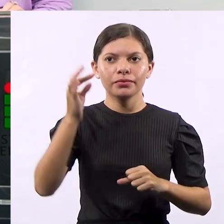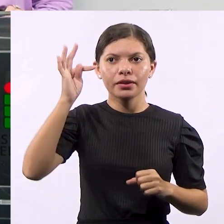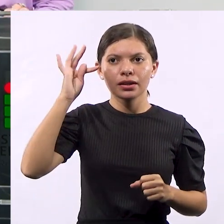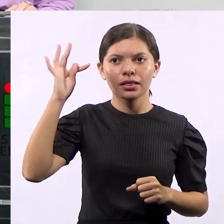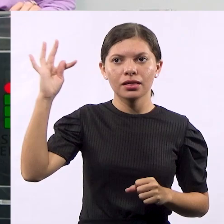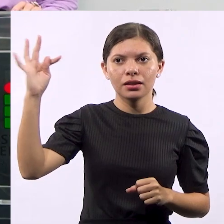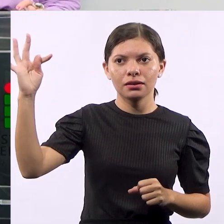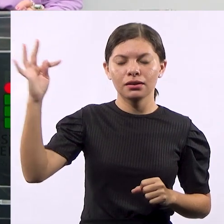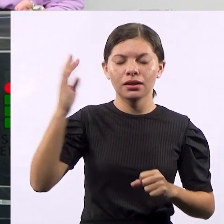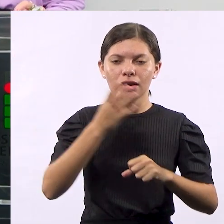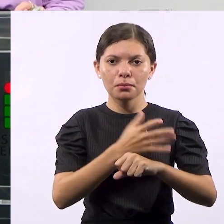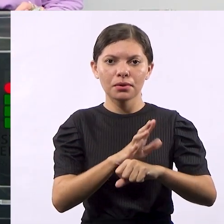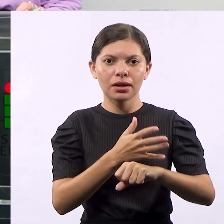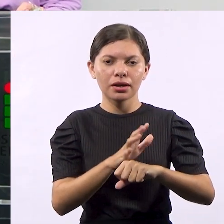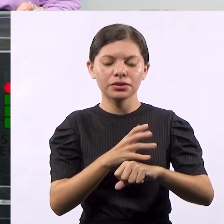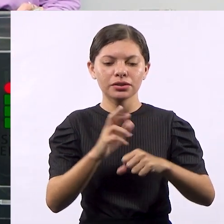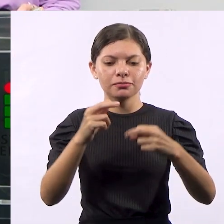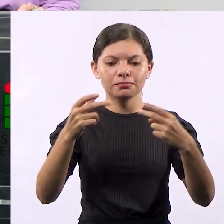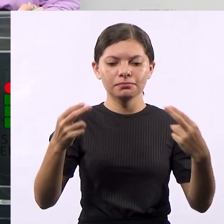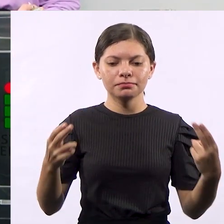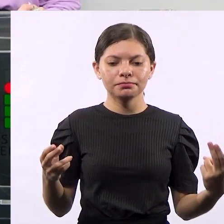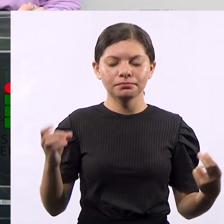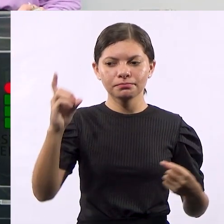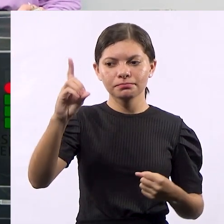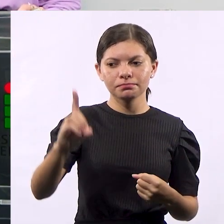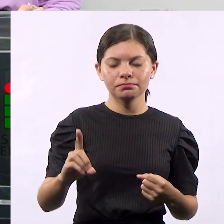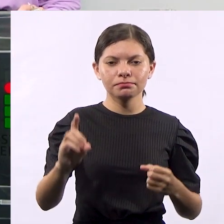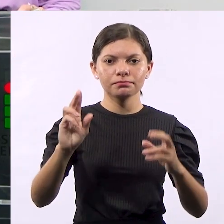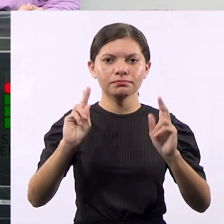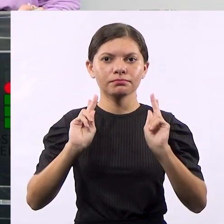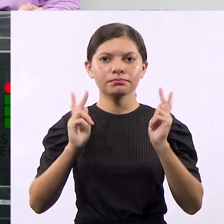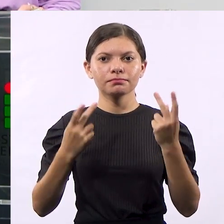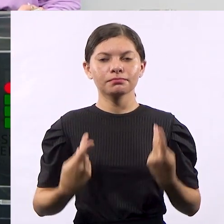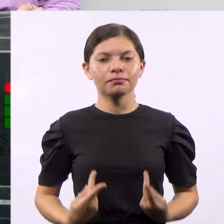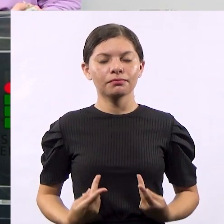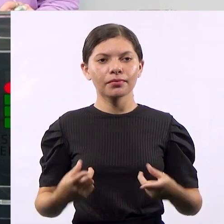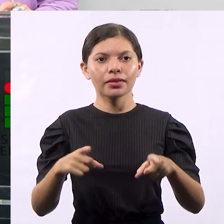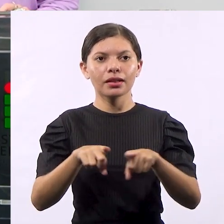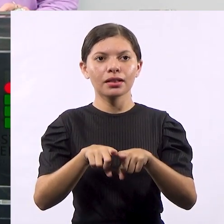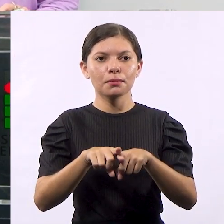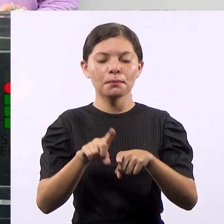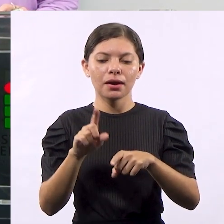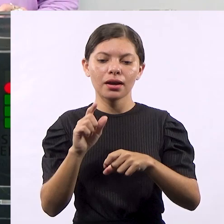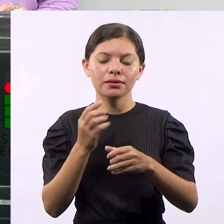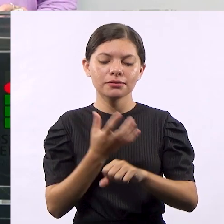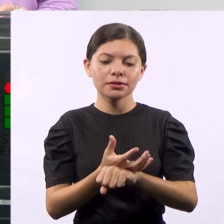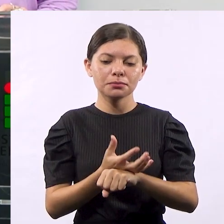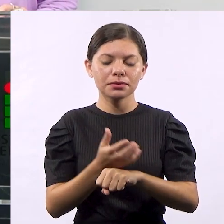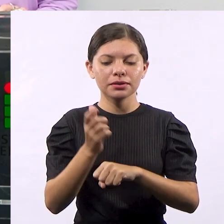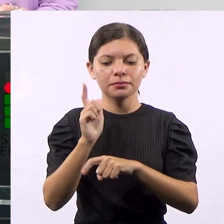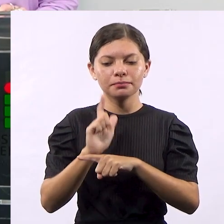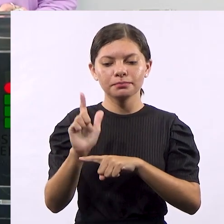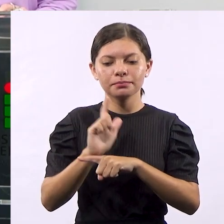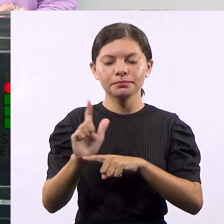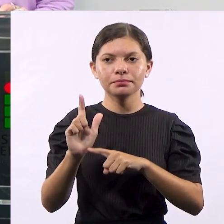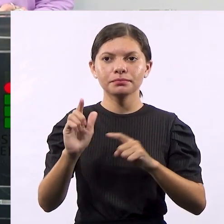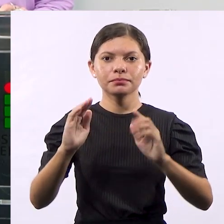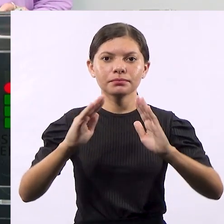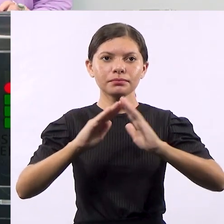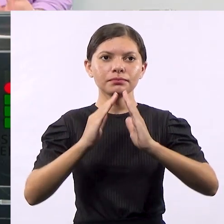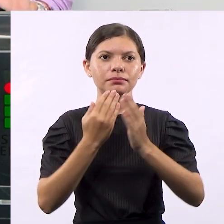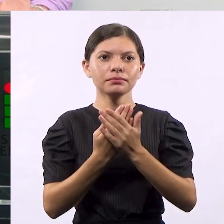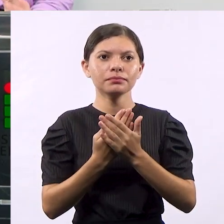intercultural, diversidade, direitos humanos e educação, e também a disciplina de gestão escolar. E